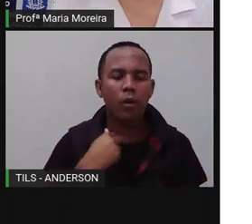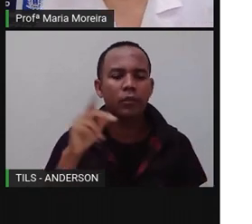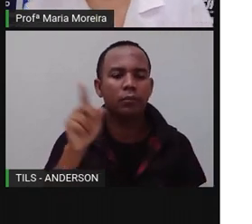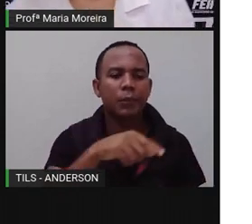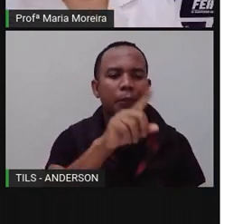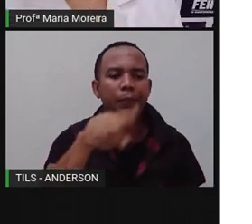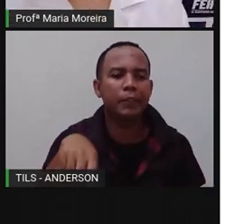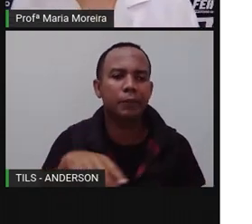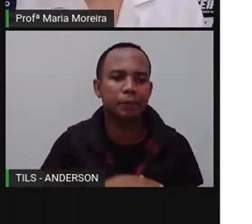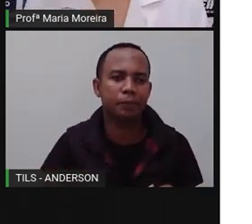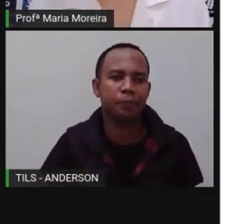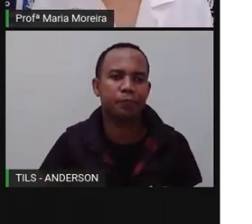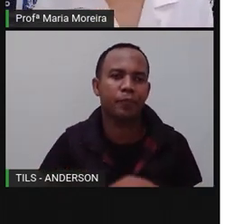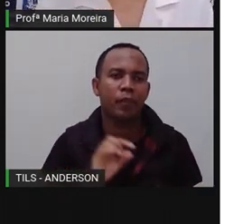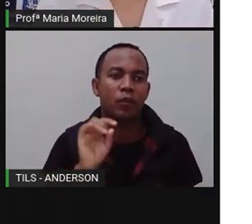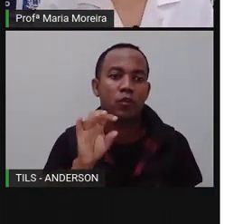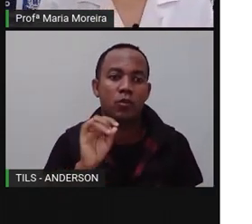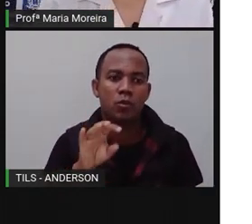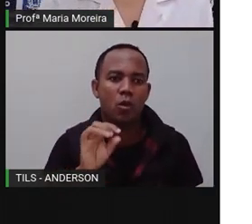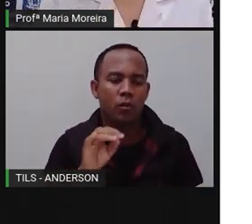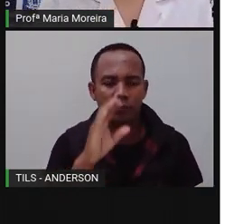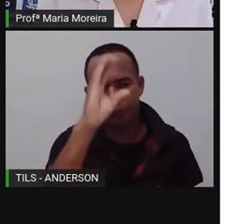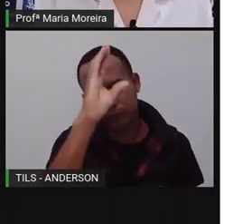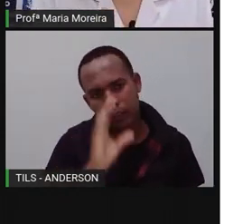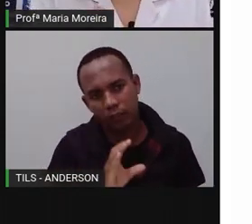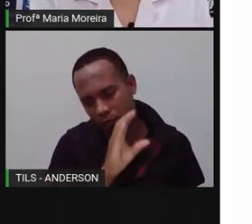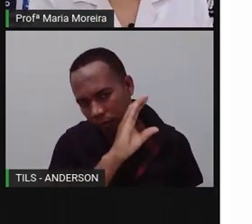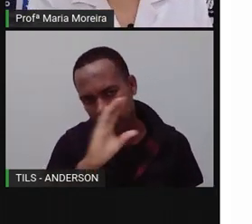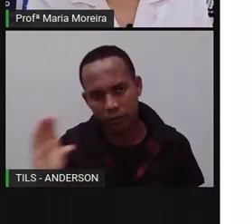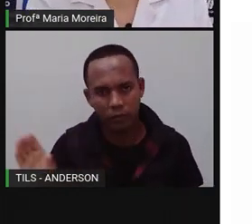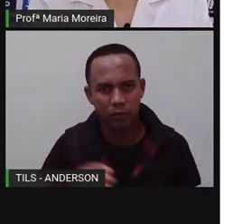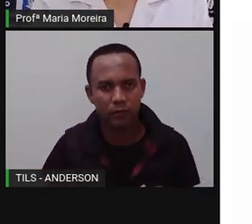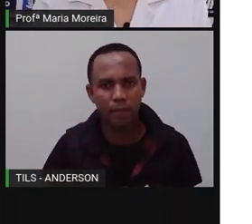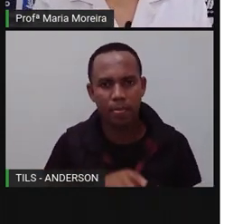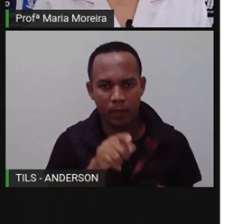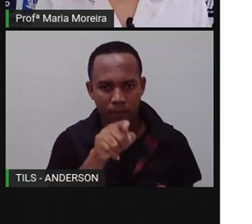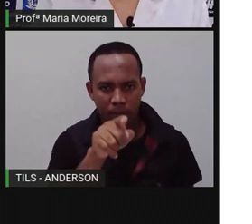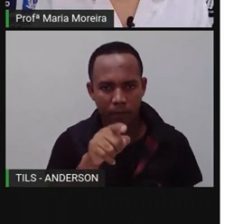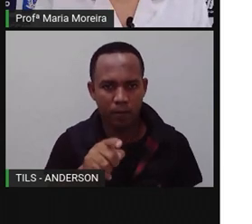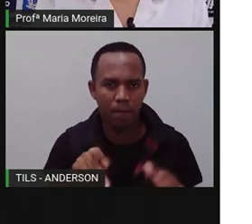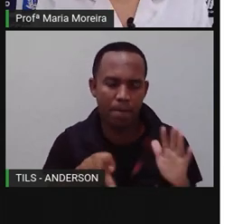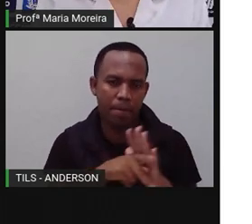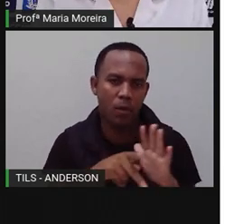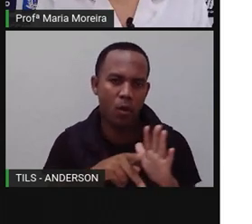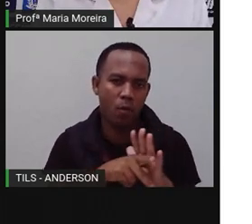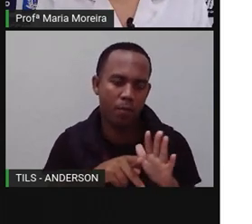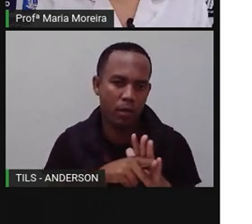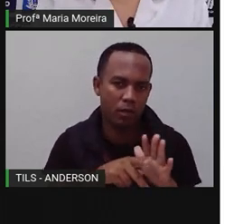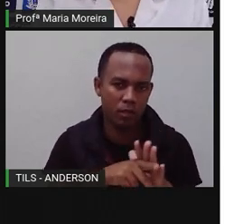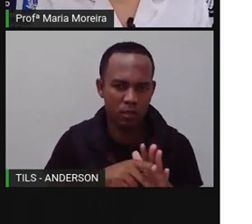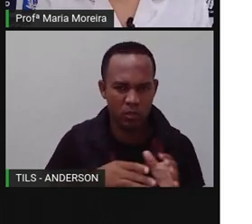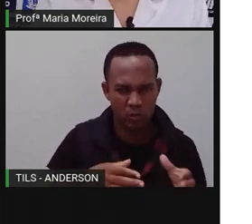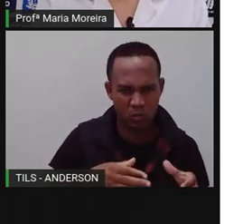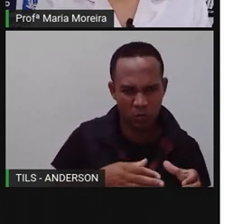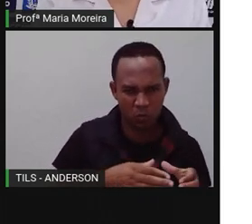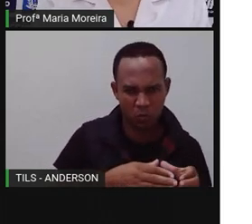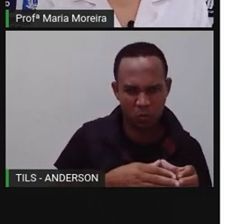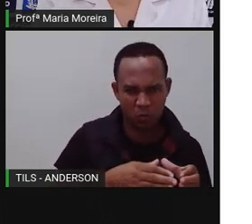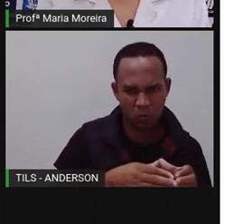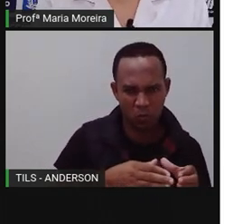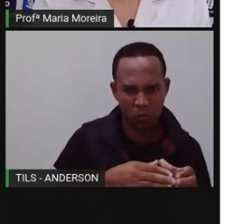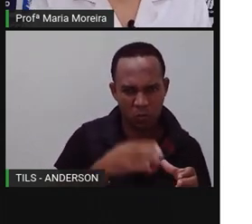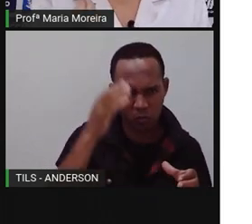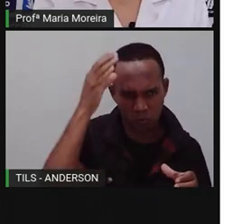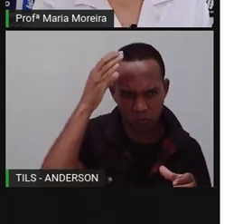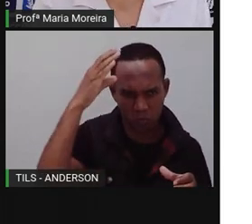verdade, cristãs. Então, esses rituais e costumes africanos, eles não eram bem vistos e eles eram